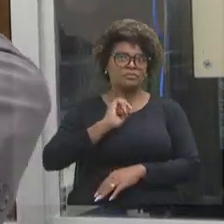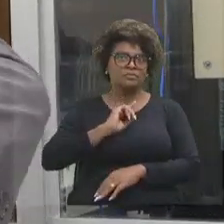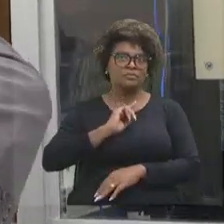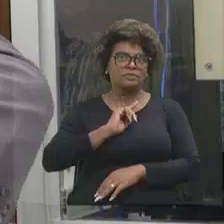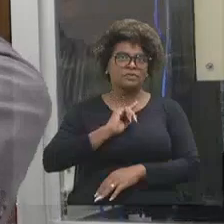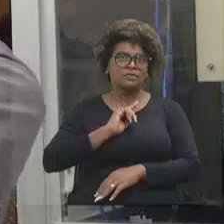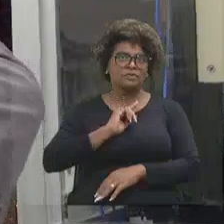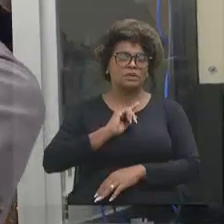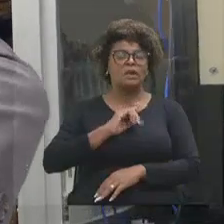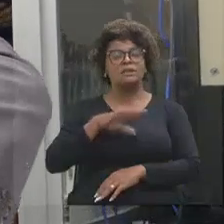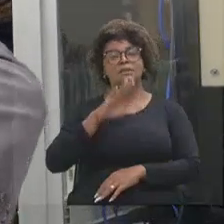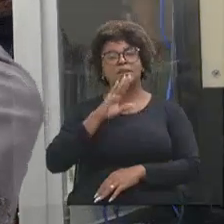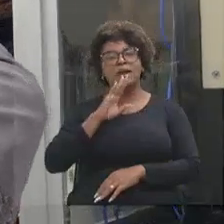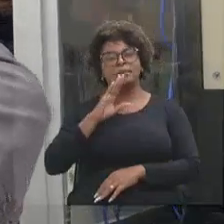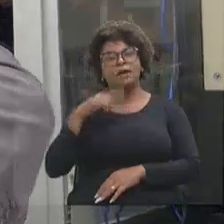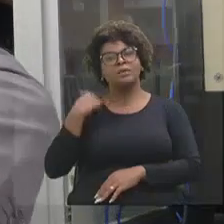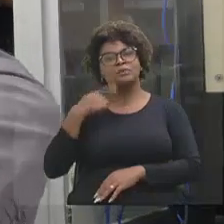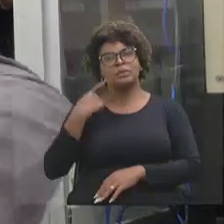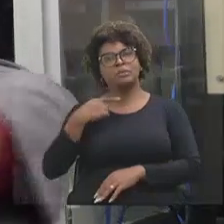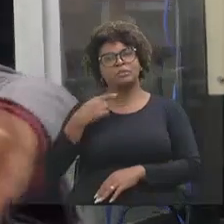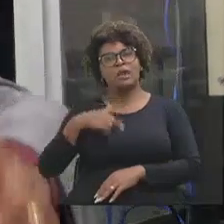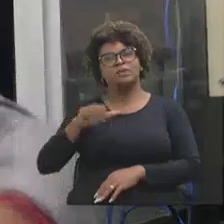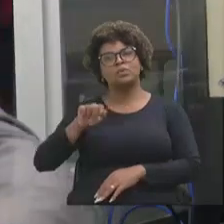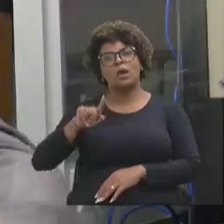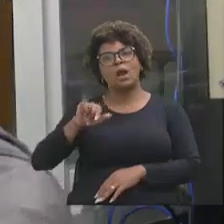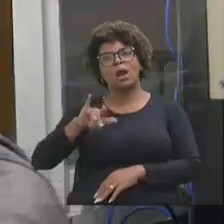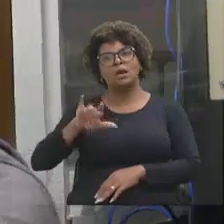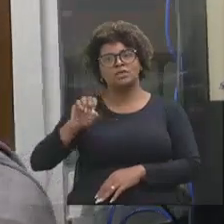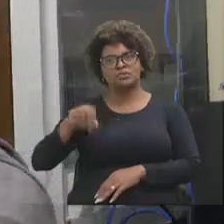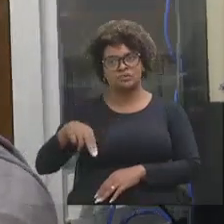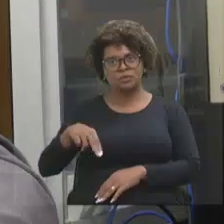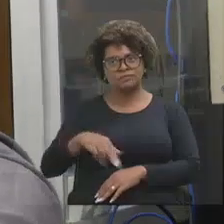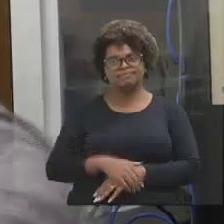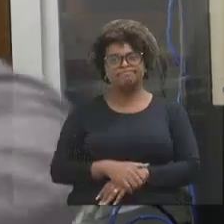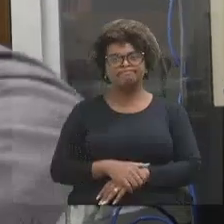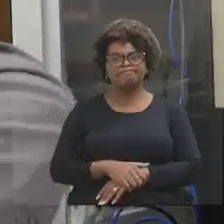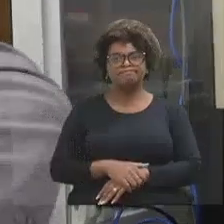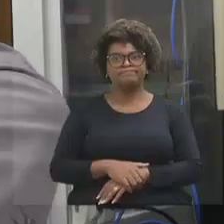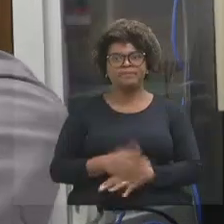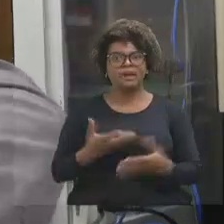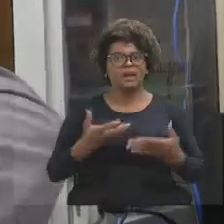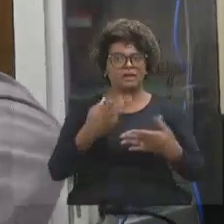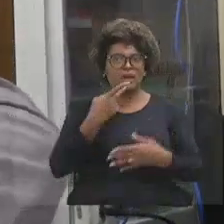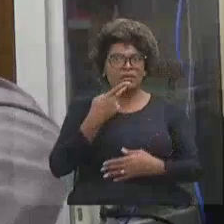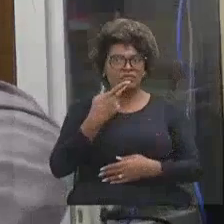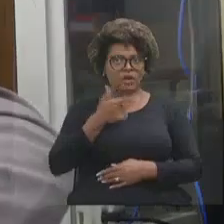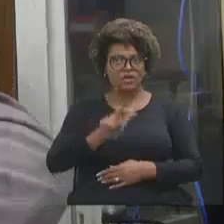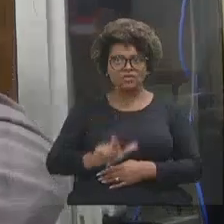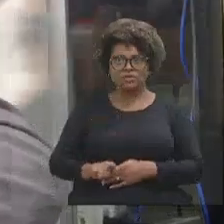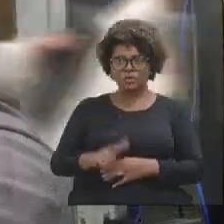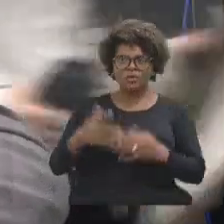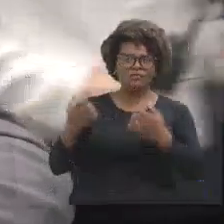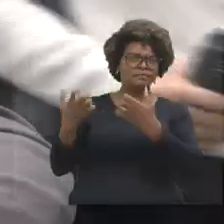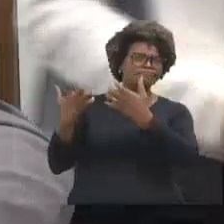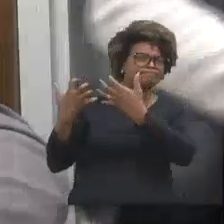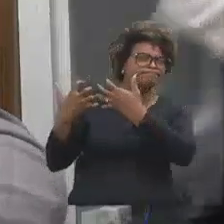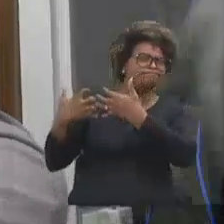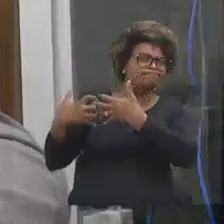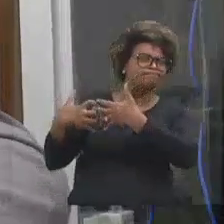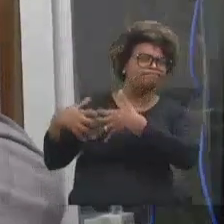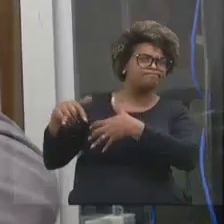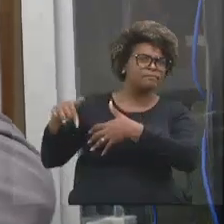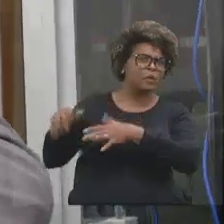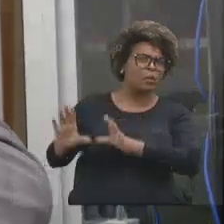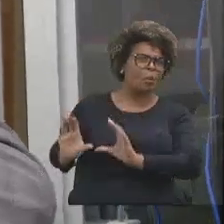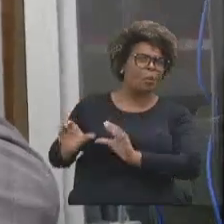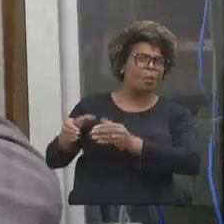da mãe do deputado arles Santiago eu queria trazer Deputado Wilson uma reflexão a essa comissão